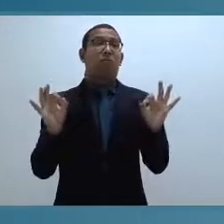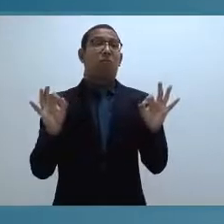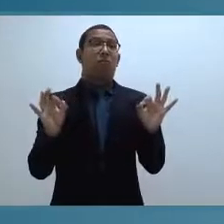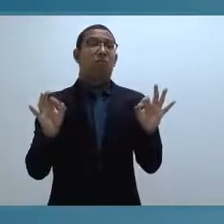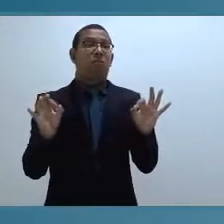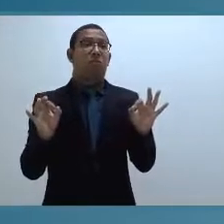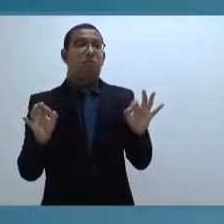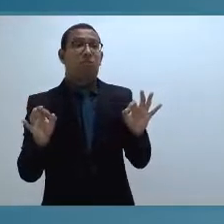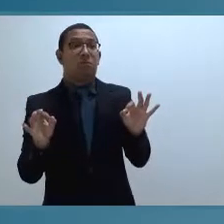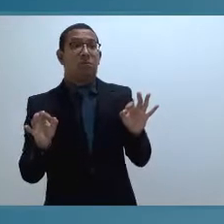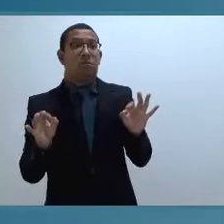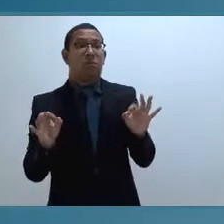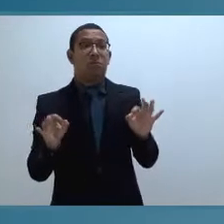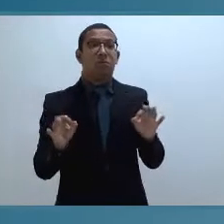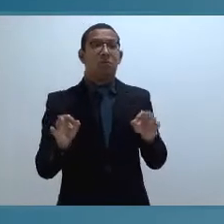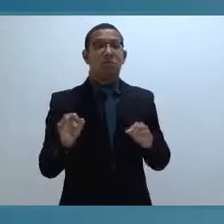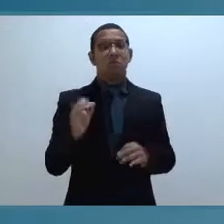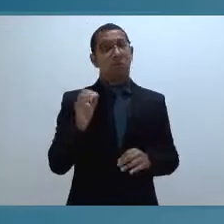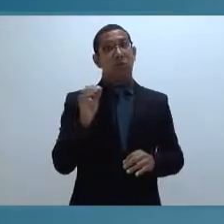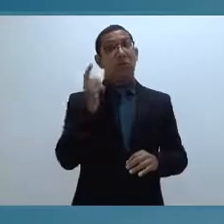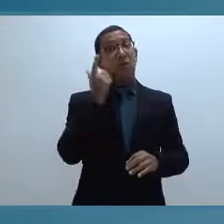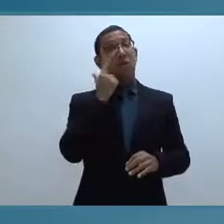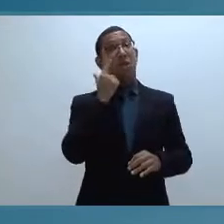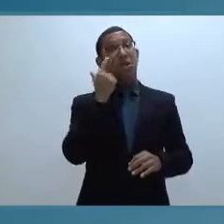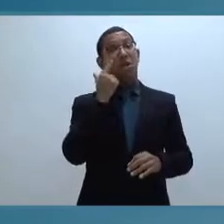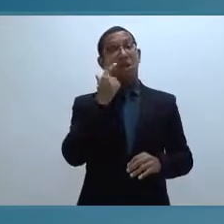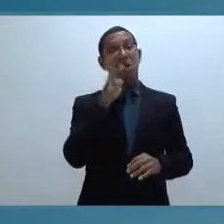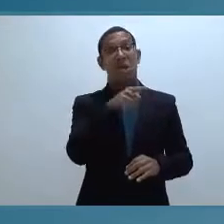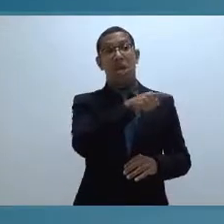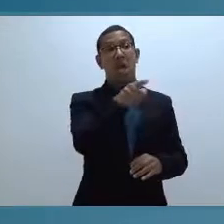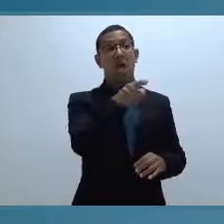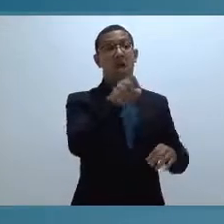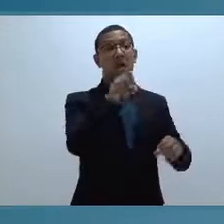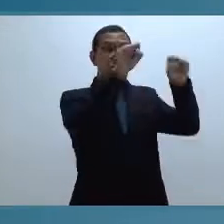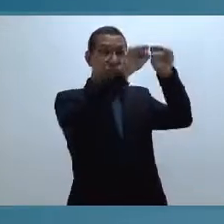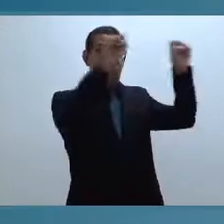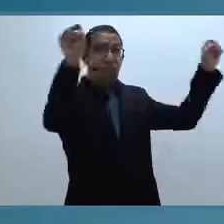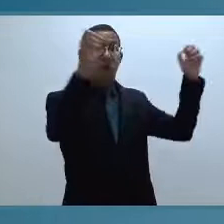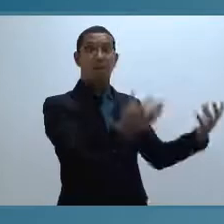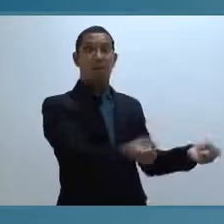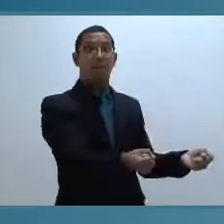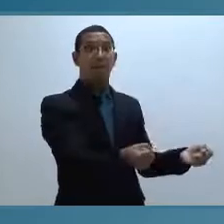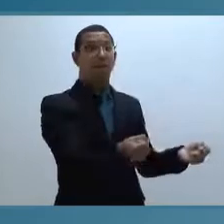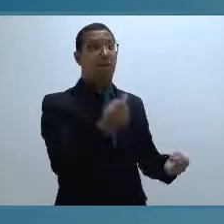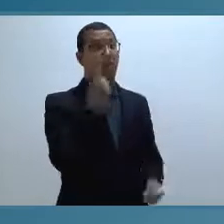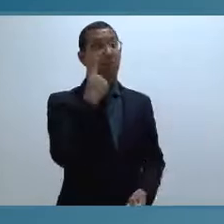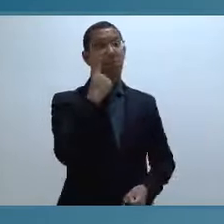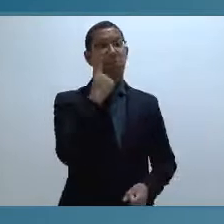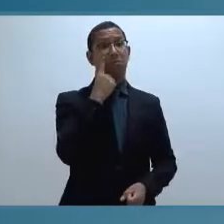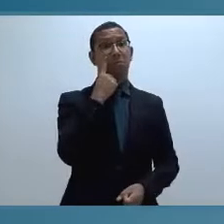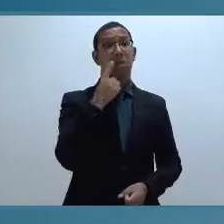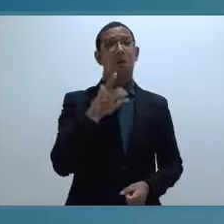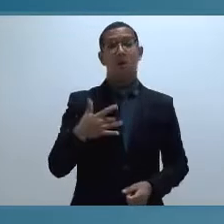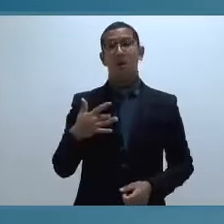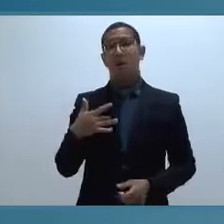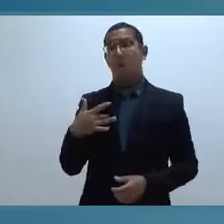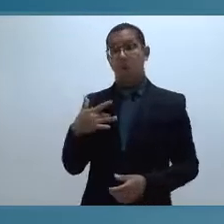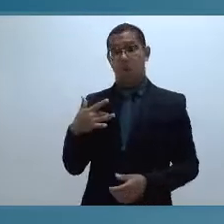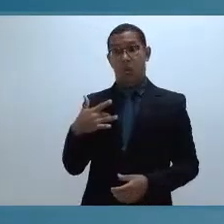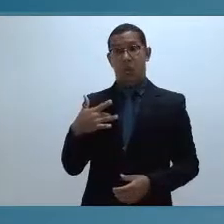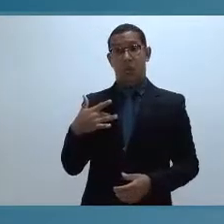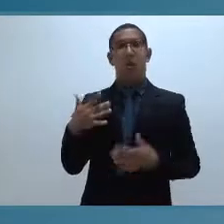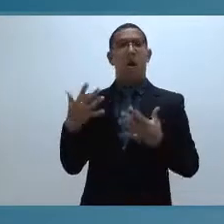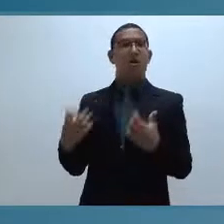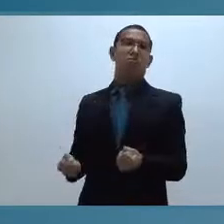se sabe se vai ser aceito, se vai todo mundo concordar, que eu também não conheço. Eu sou favorável